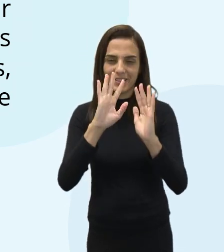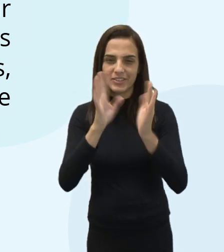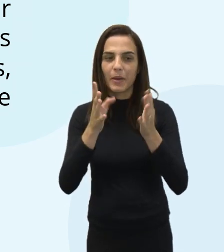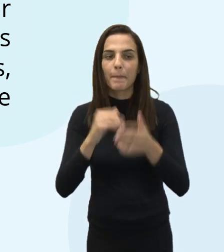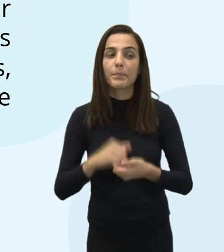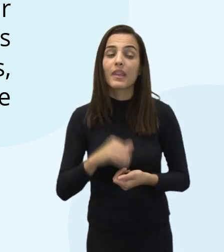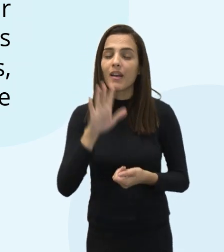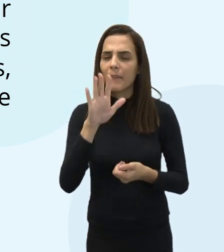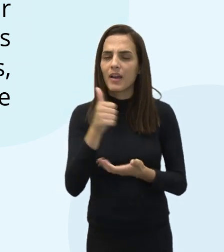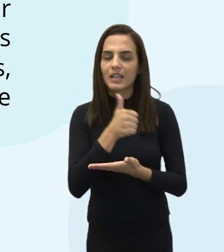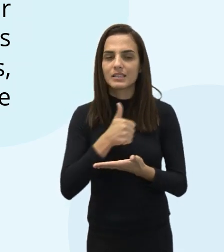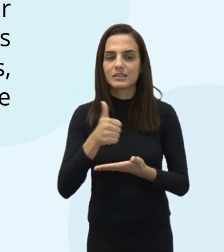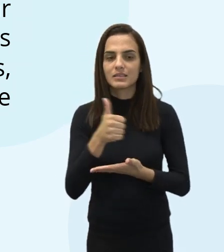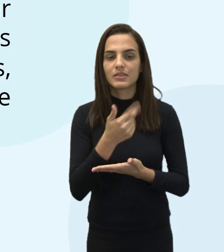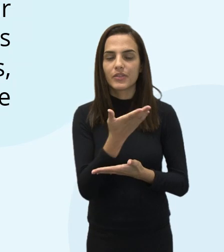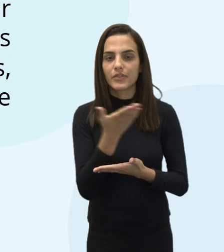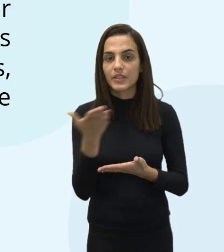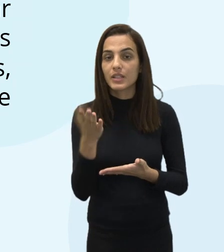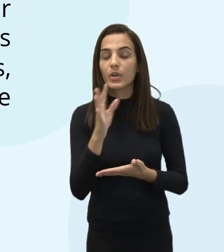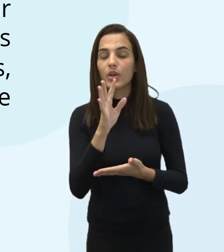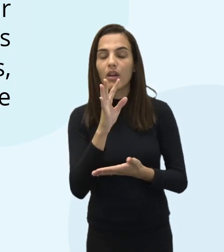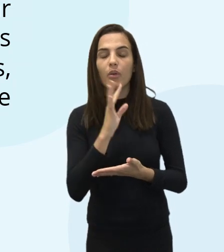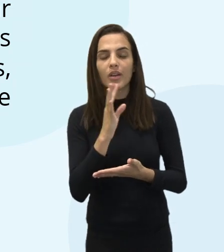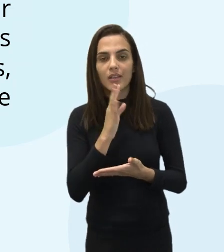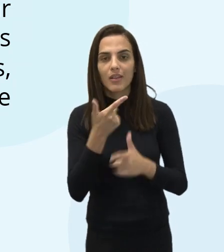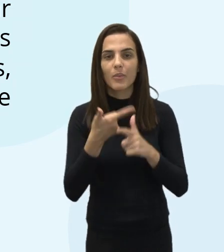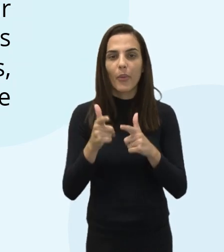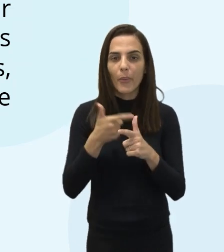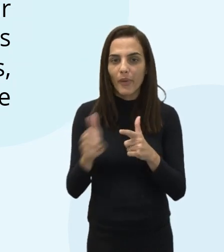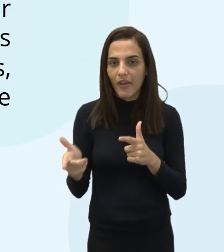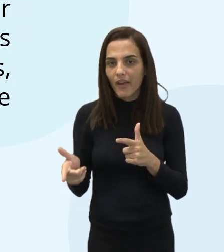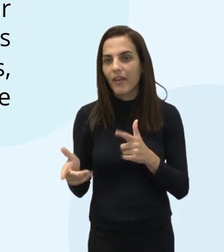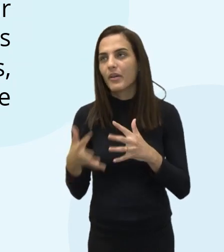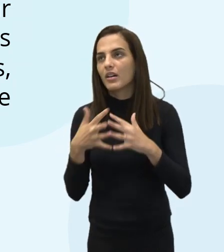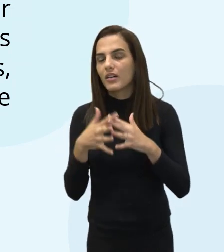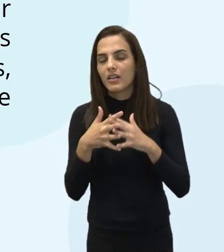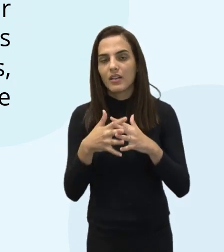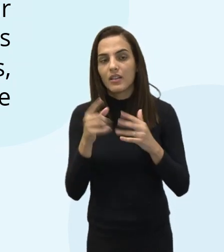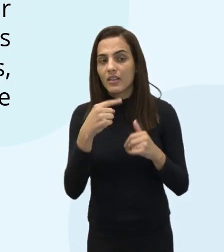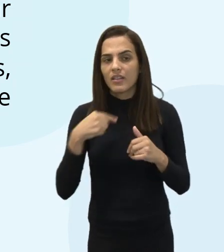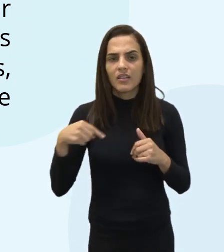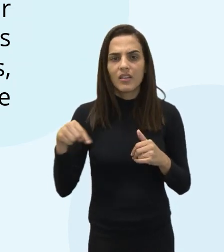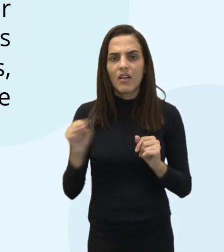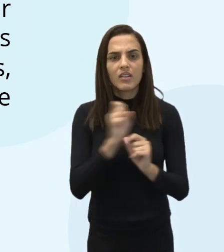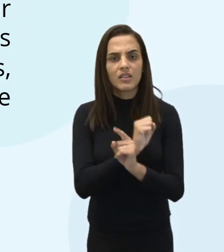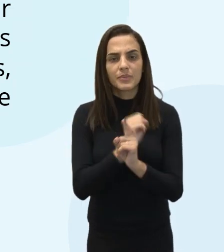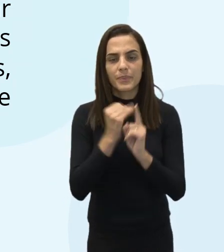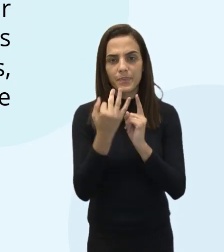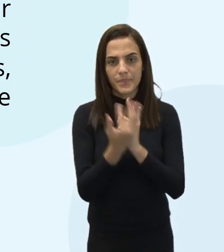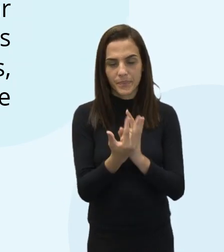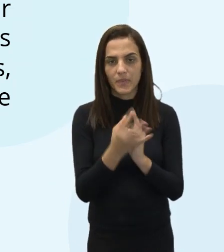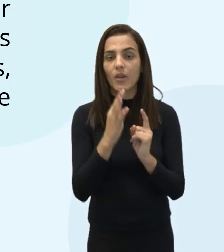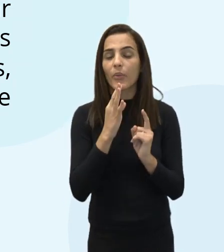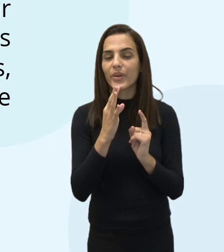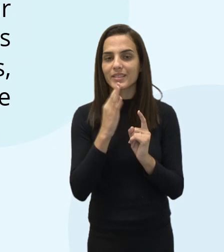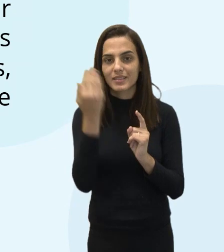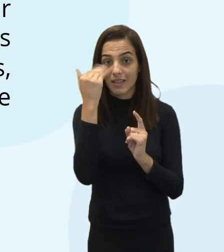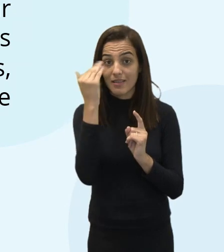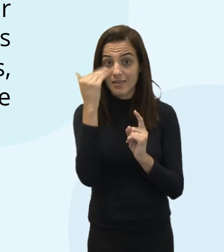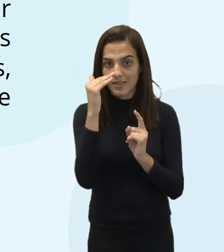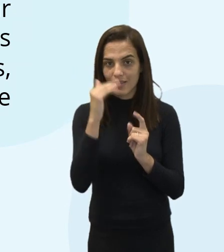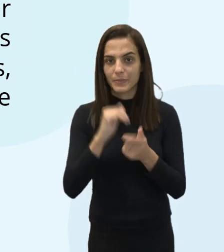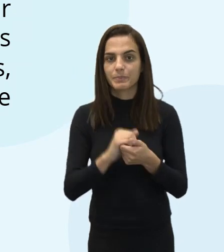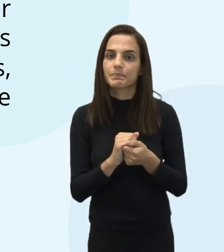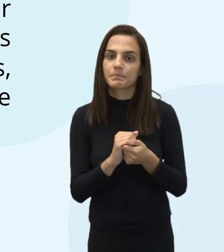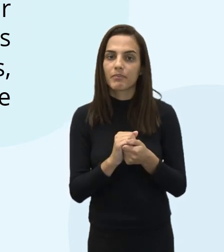é basicamente você conhecer problemas e os conflitos da nossa sociedade, né? Conhecer e compreender eles